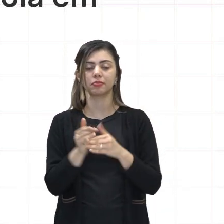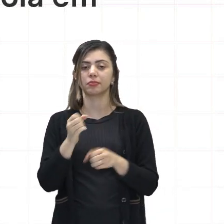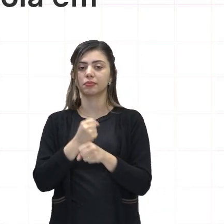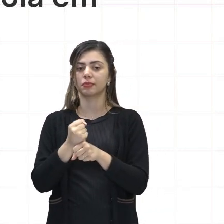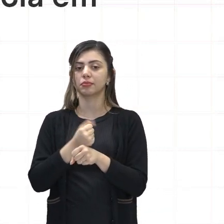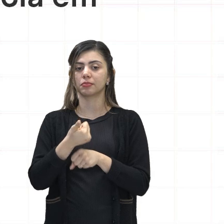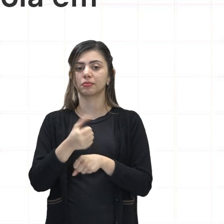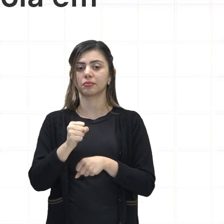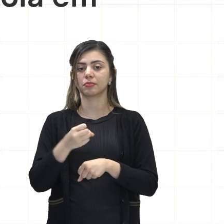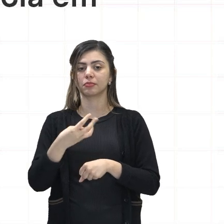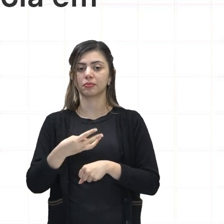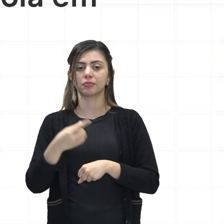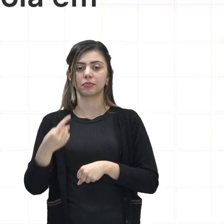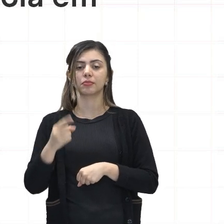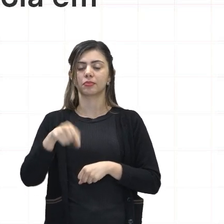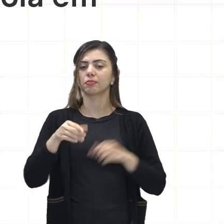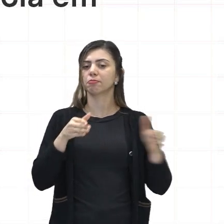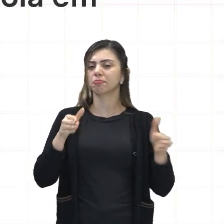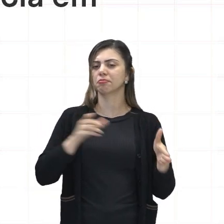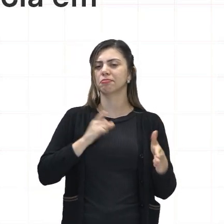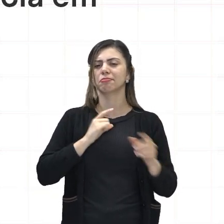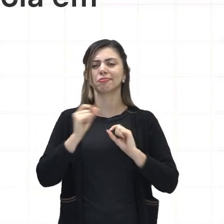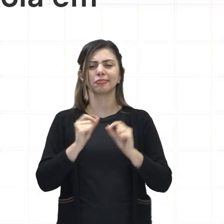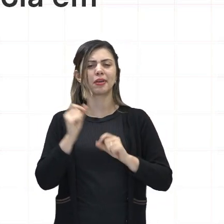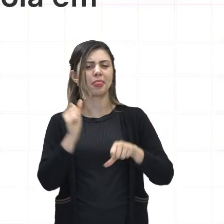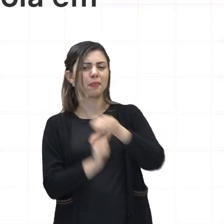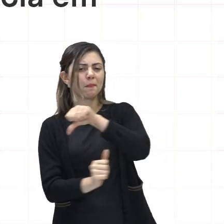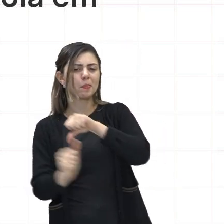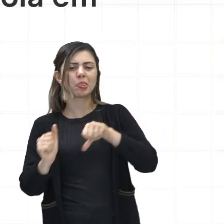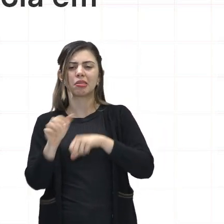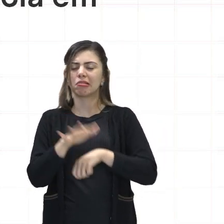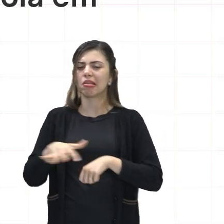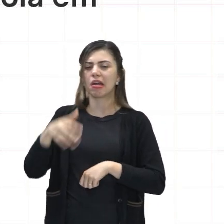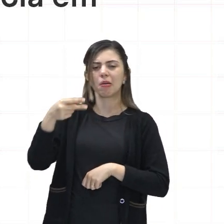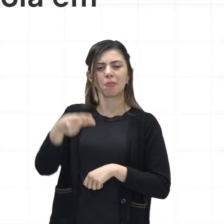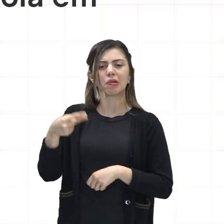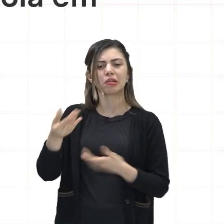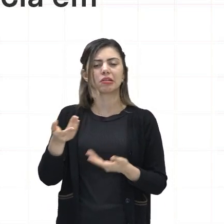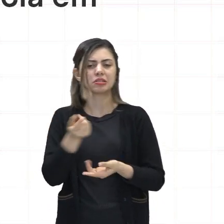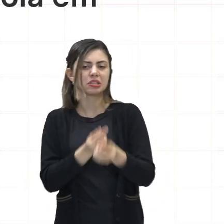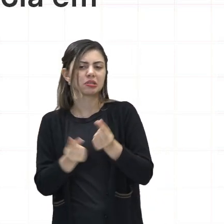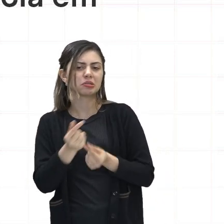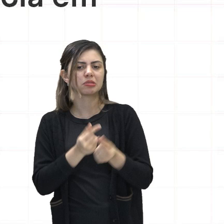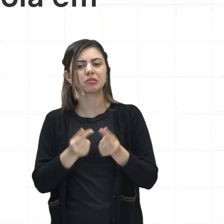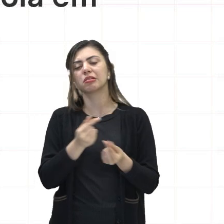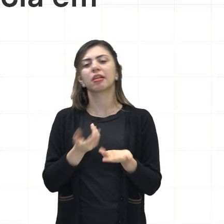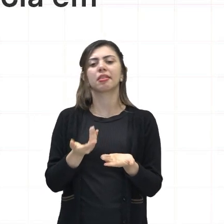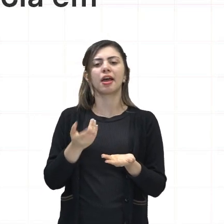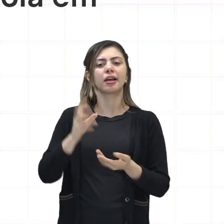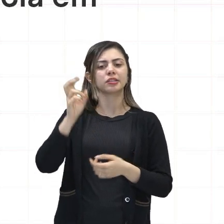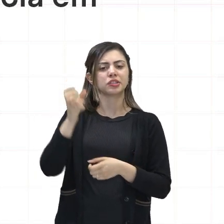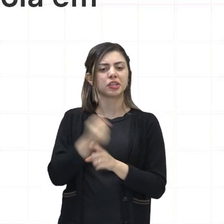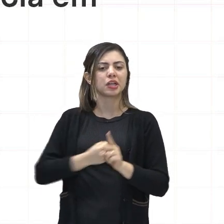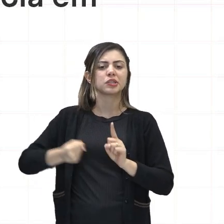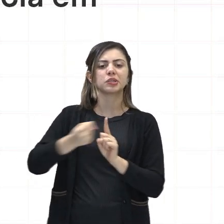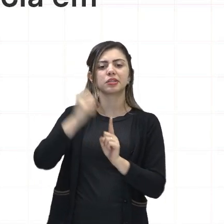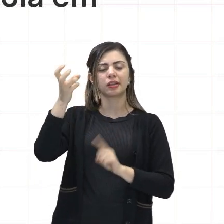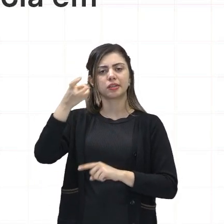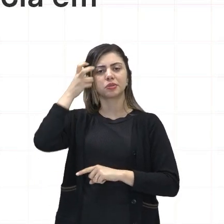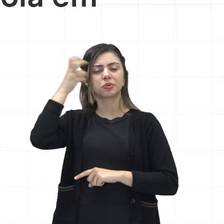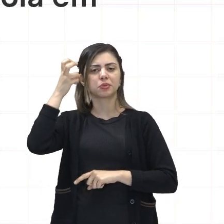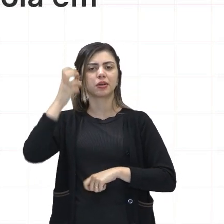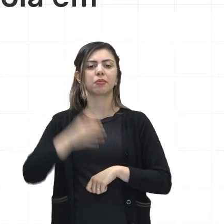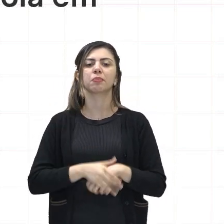1831, foi um período marcado por intensas transformações políticas, econômicas, sociais e culturais. Então pausa aí,